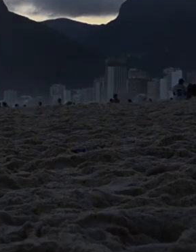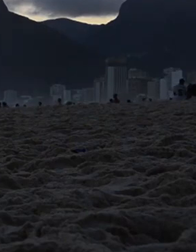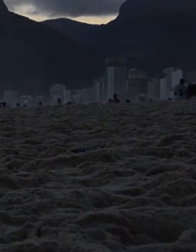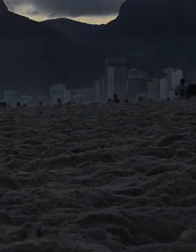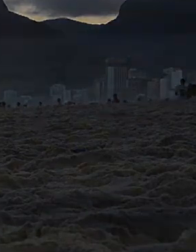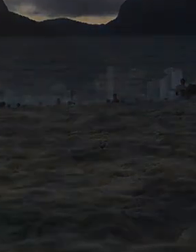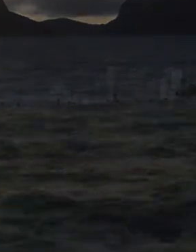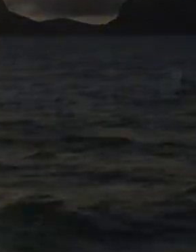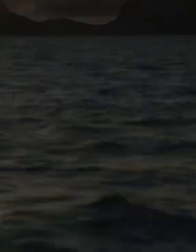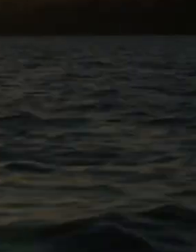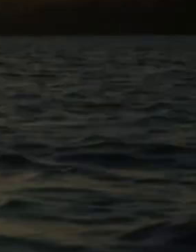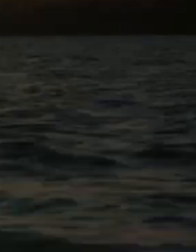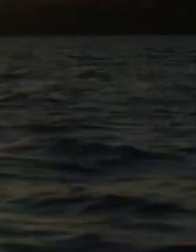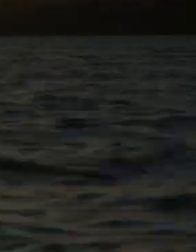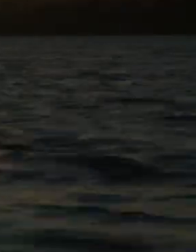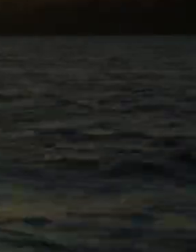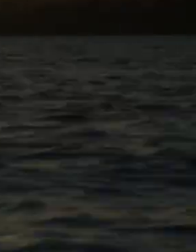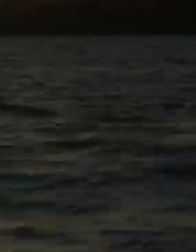al